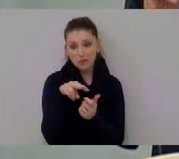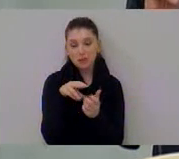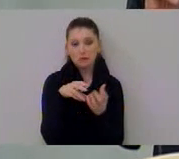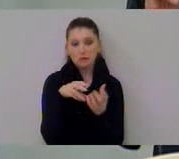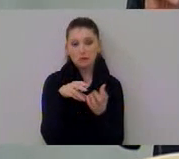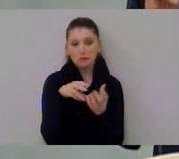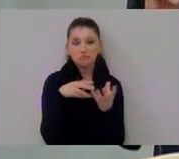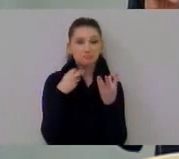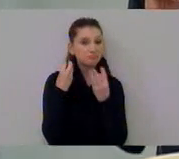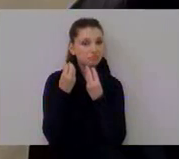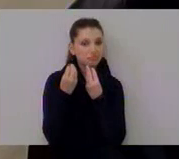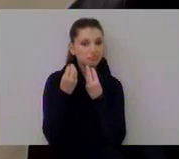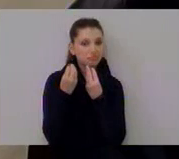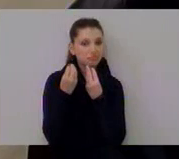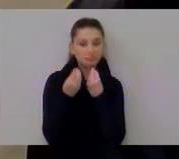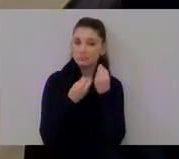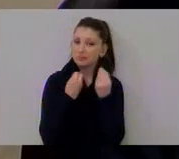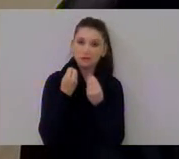temos